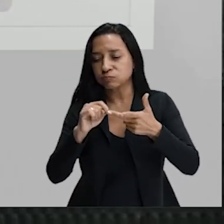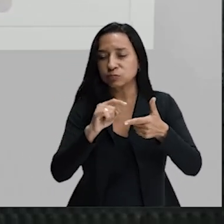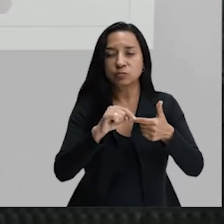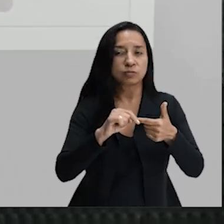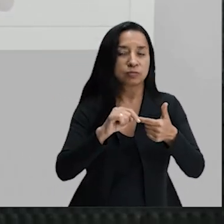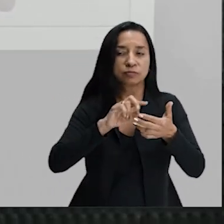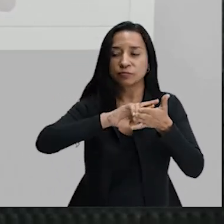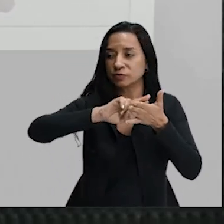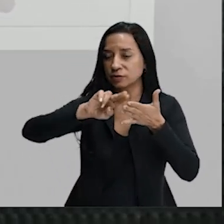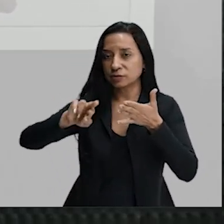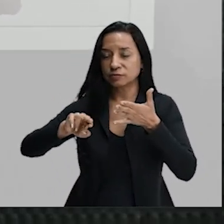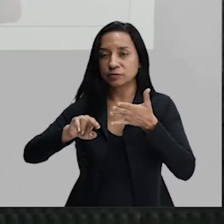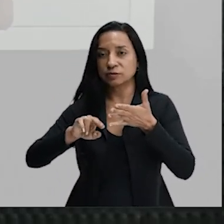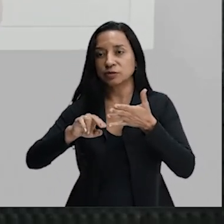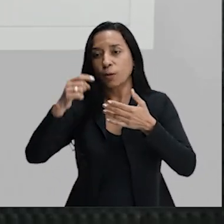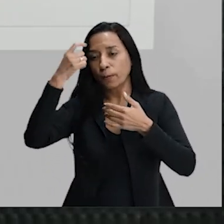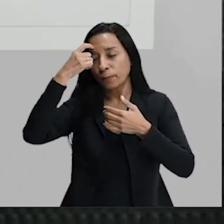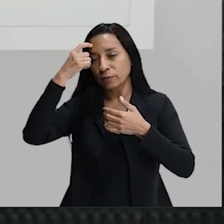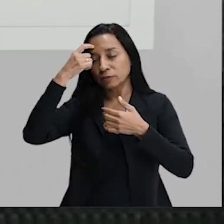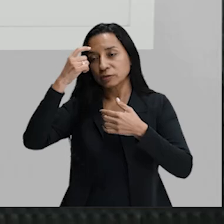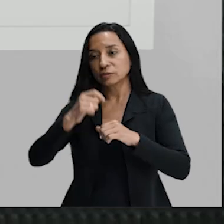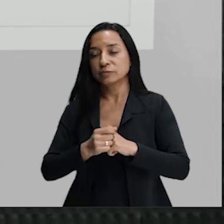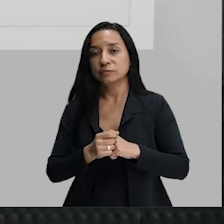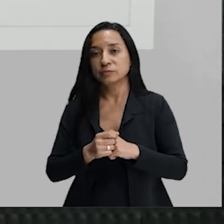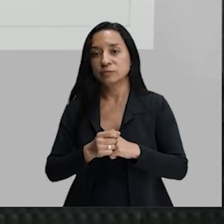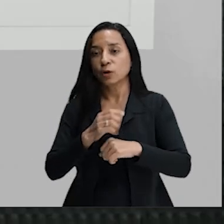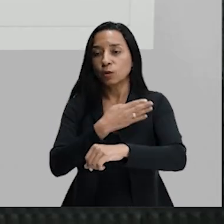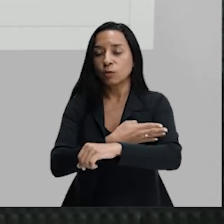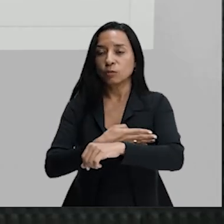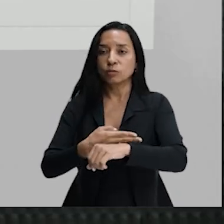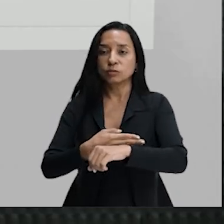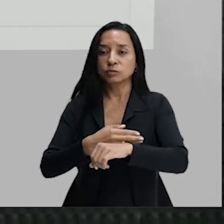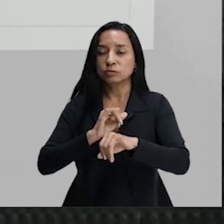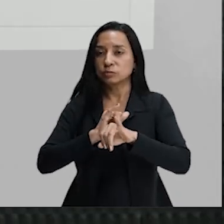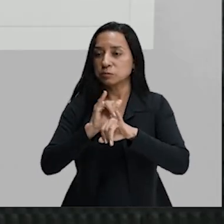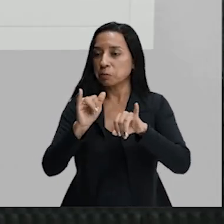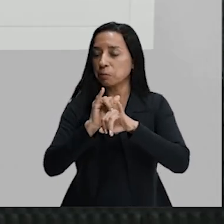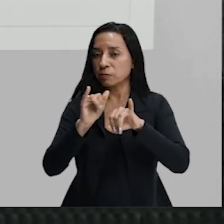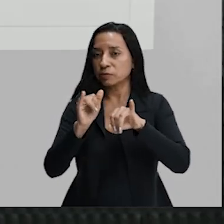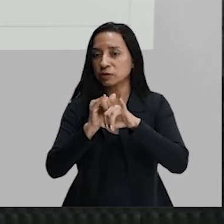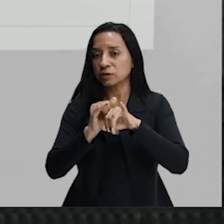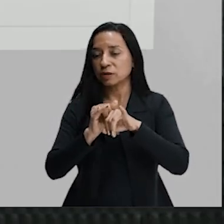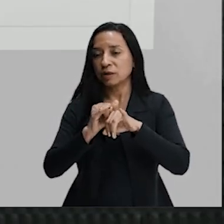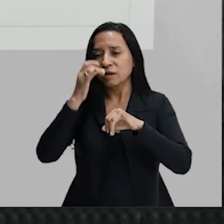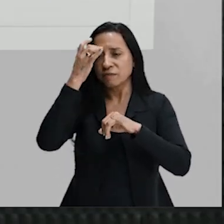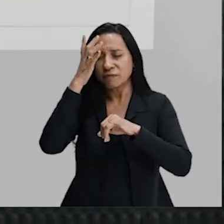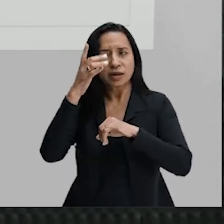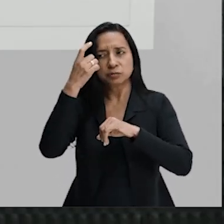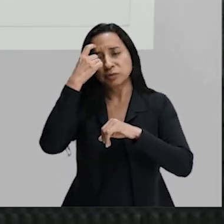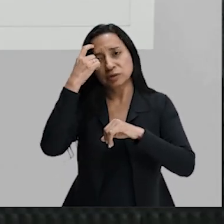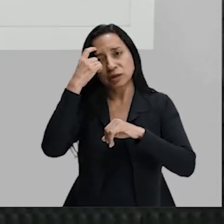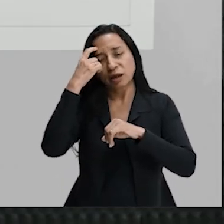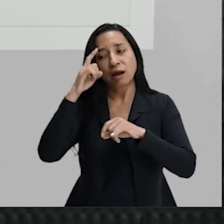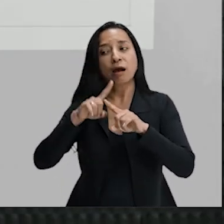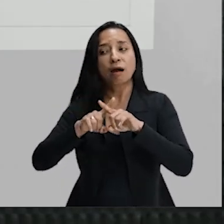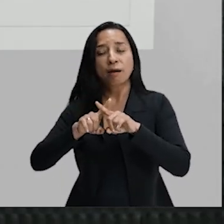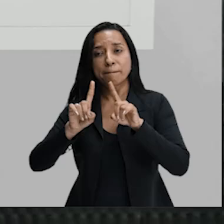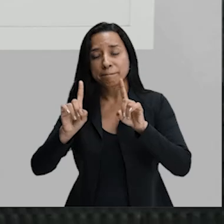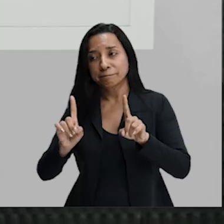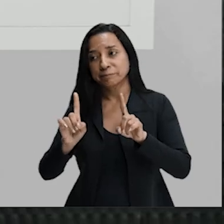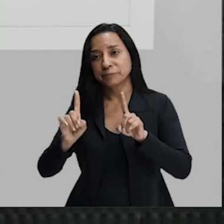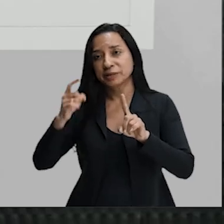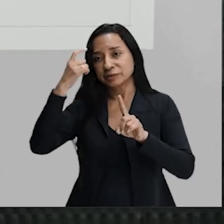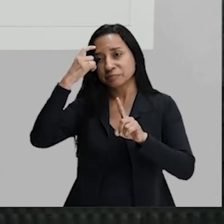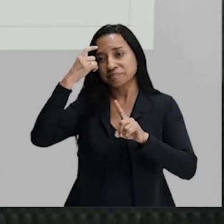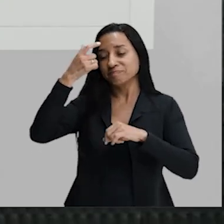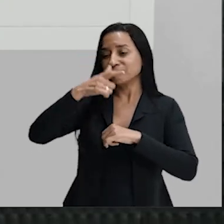pensar. Eu costumo dizer muito que as pessoas pensarem é muito fácil, agora elas repensarem é mais complicado. Isso aqui, na